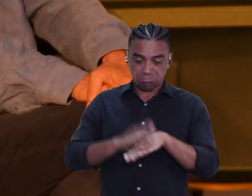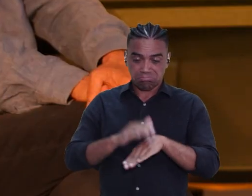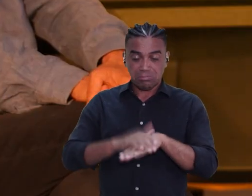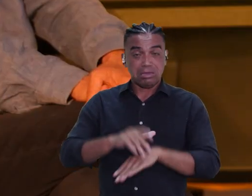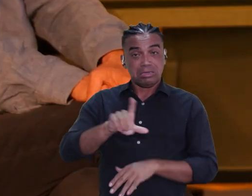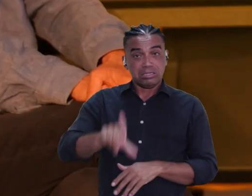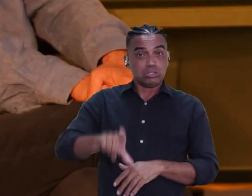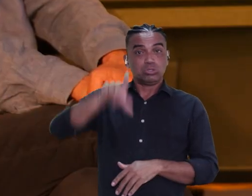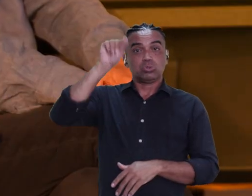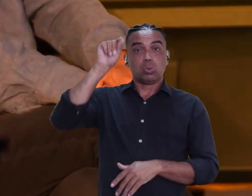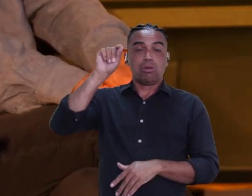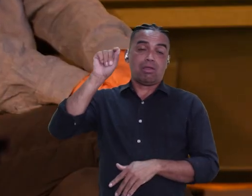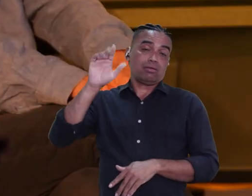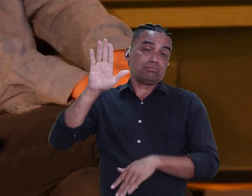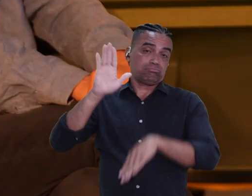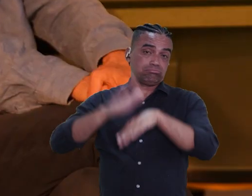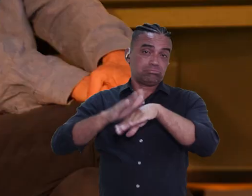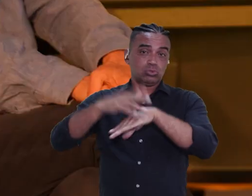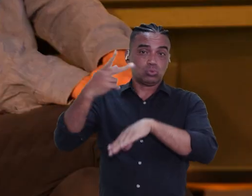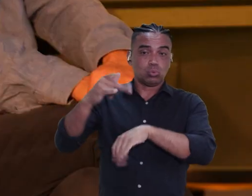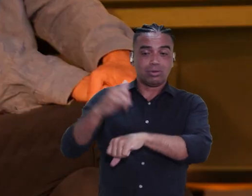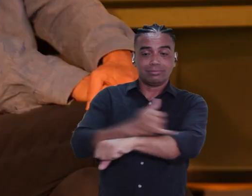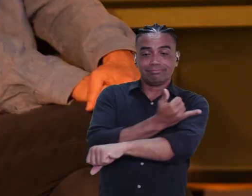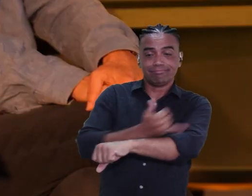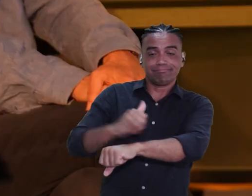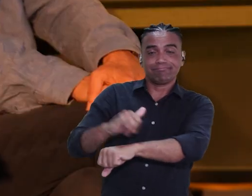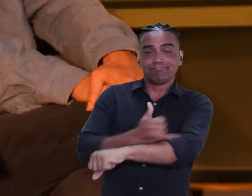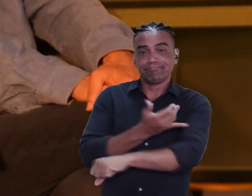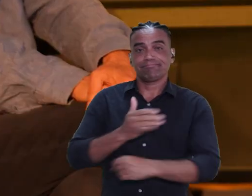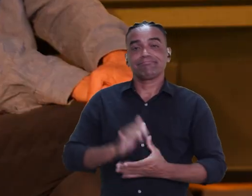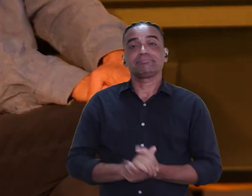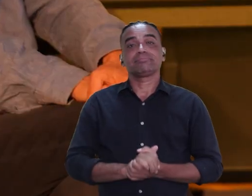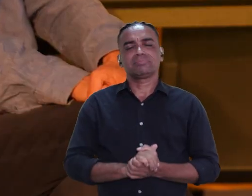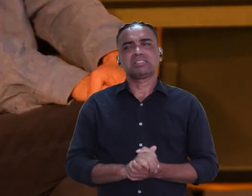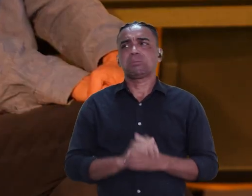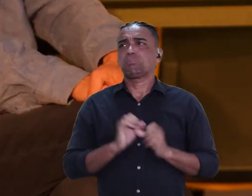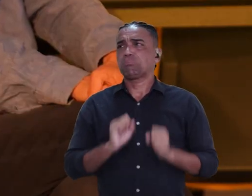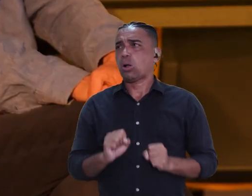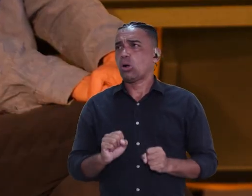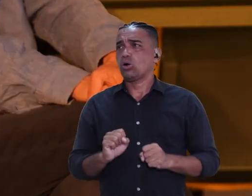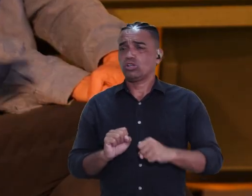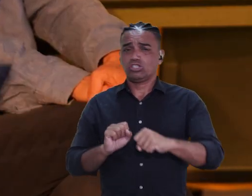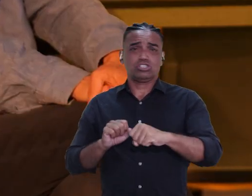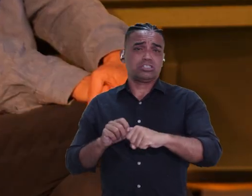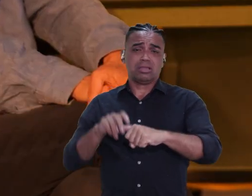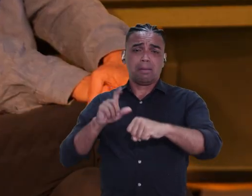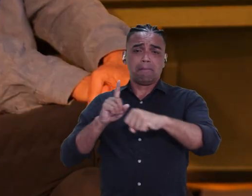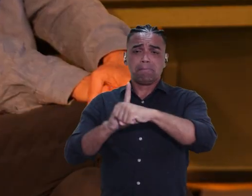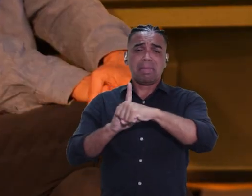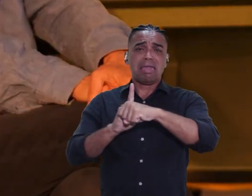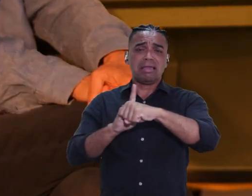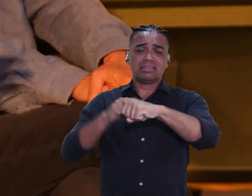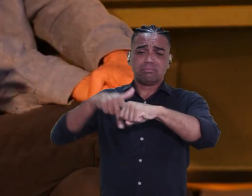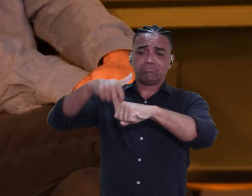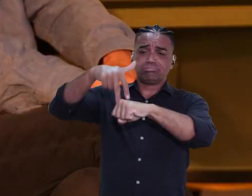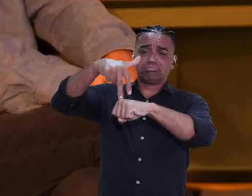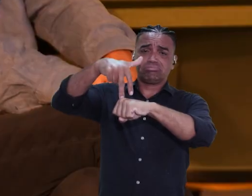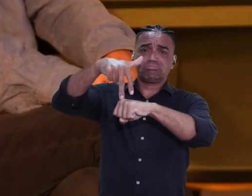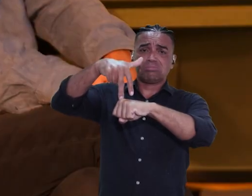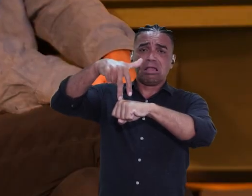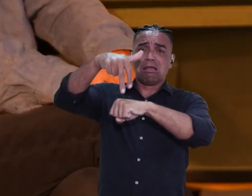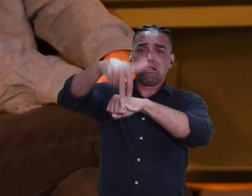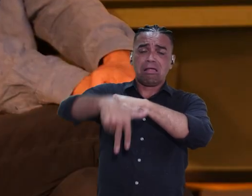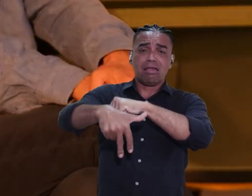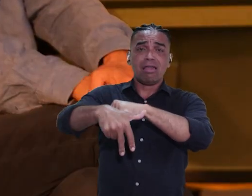a sua tática, a sua estratégia, que pode ser escalar a pedra, conhecer melhor a